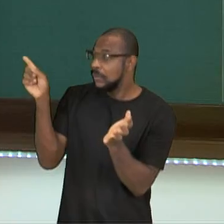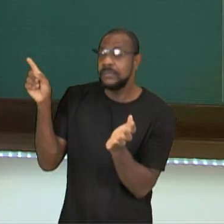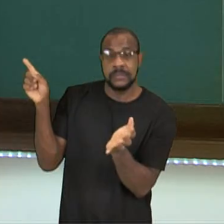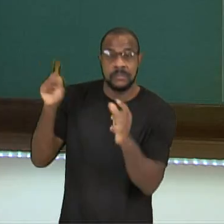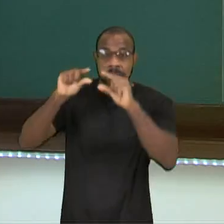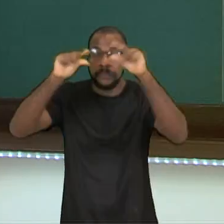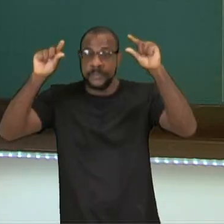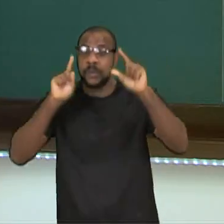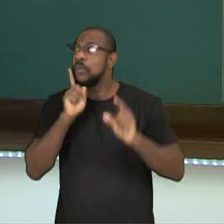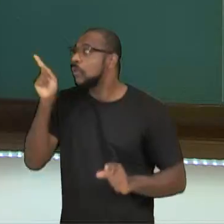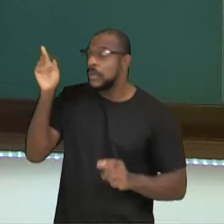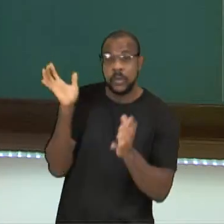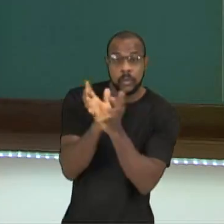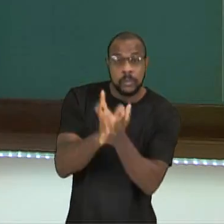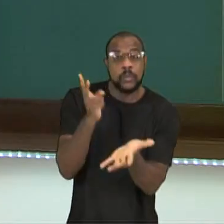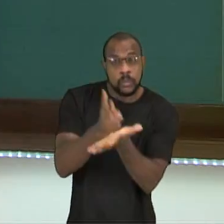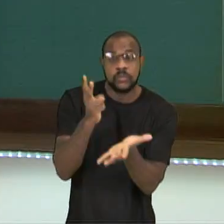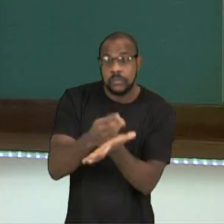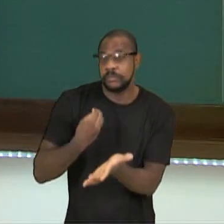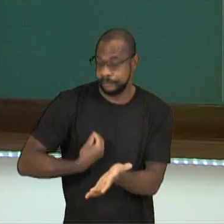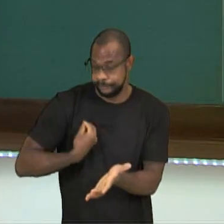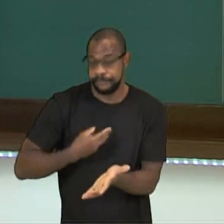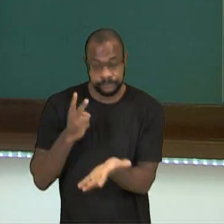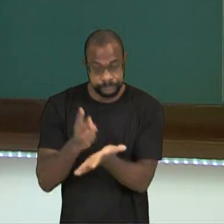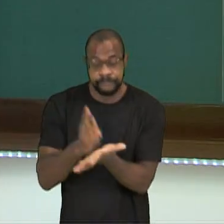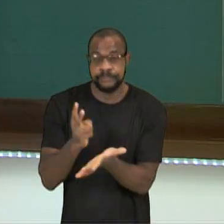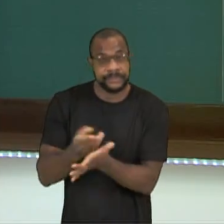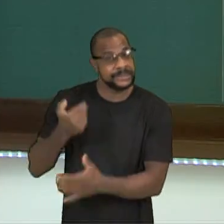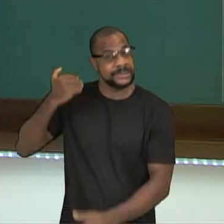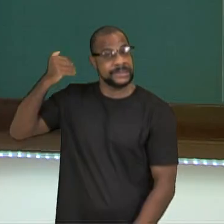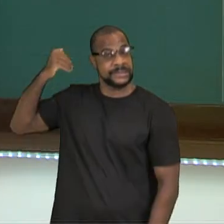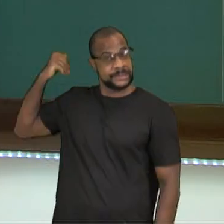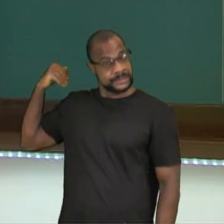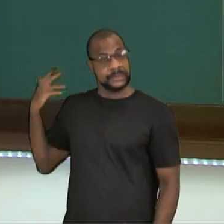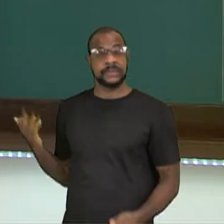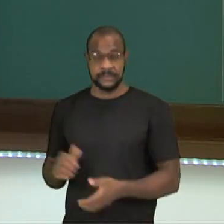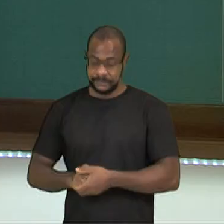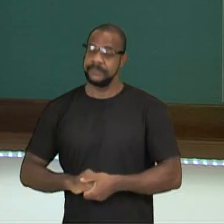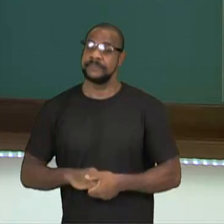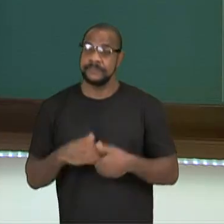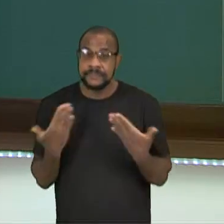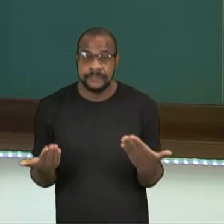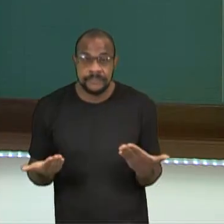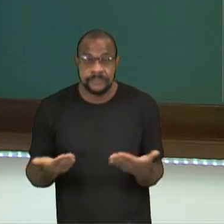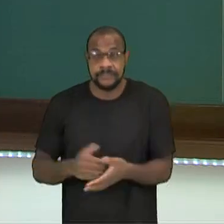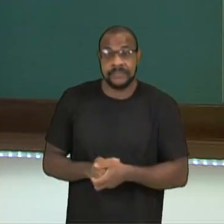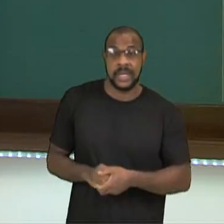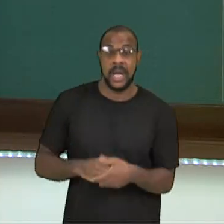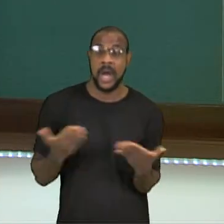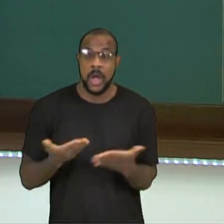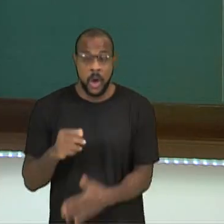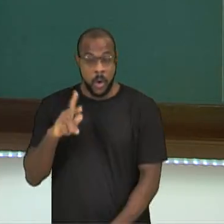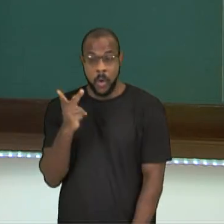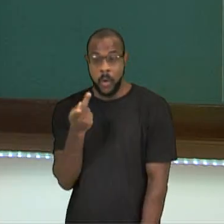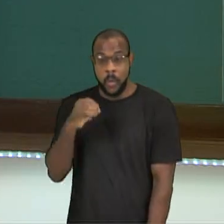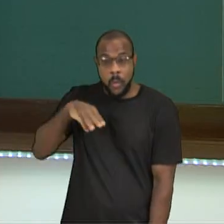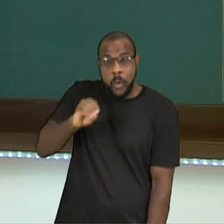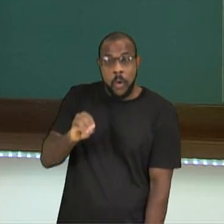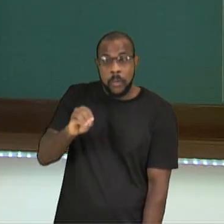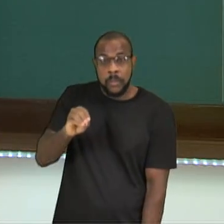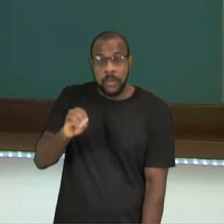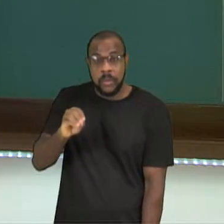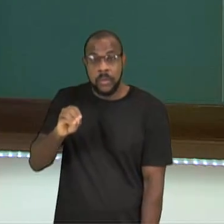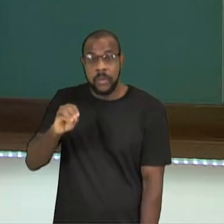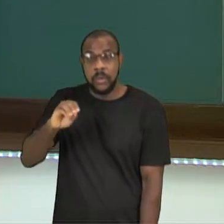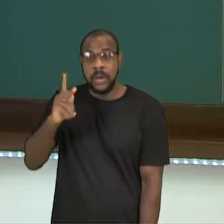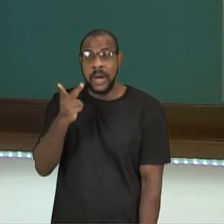ciência, surgiram os primeiros hominídeos, né, a primeira linha Homo, o Homo habilis, e o Homo habilis e o Australopithecus teriam se encontrado,